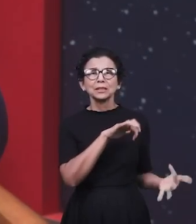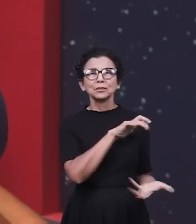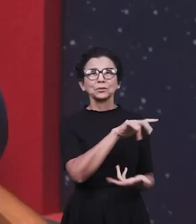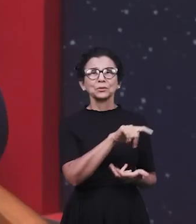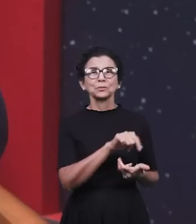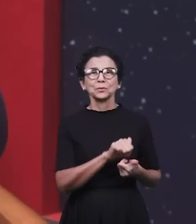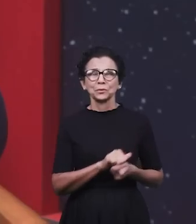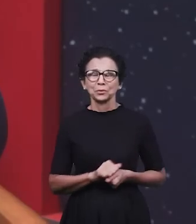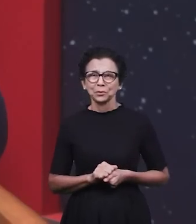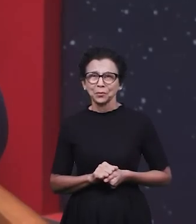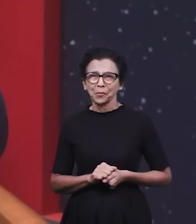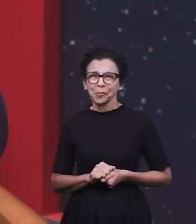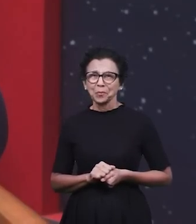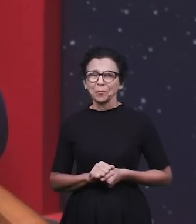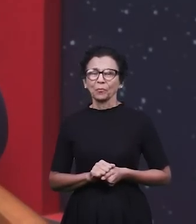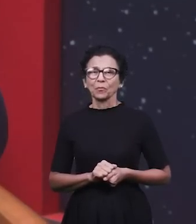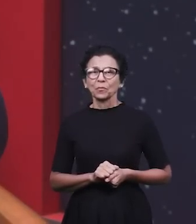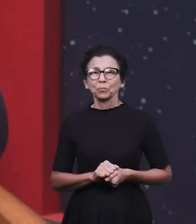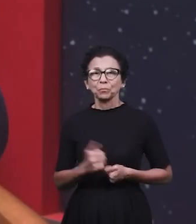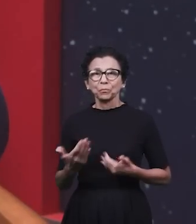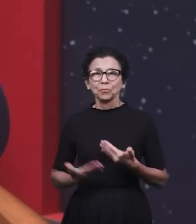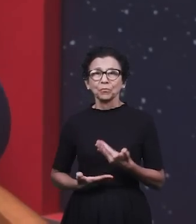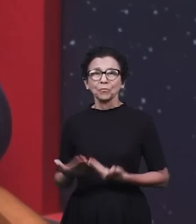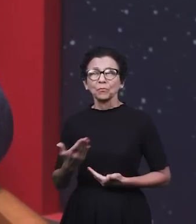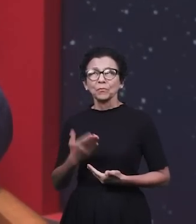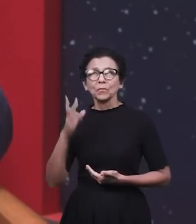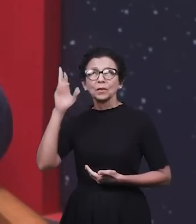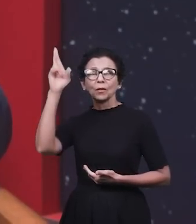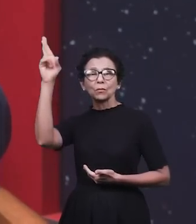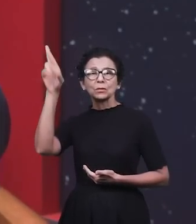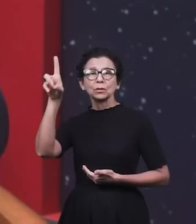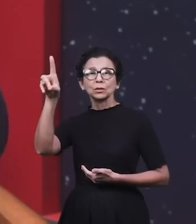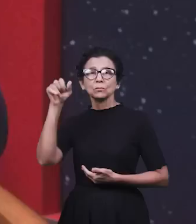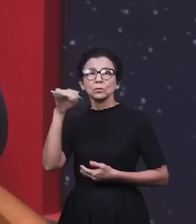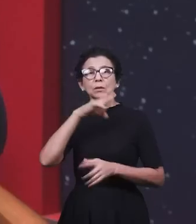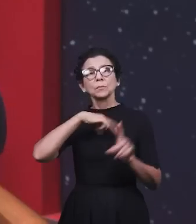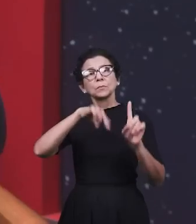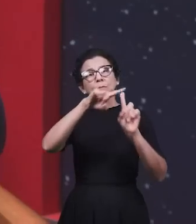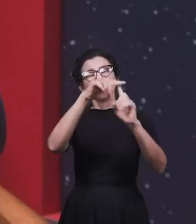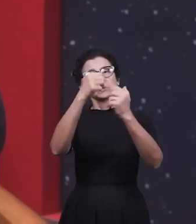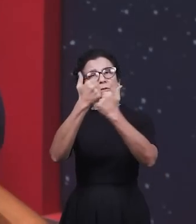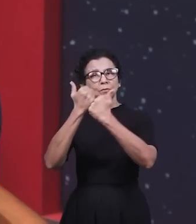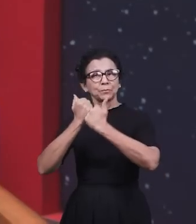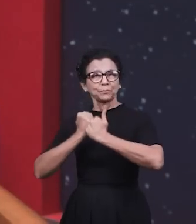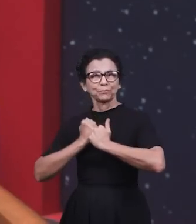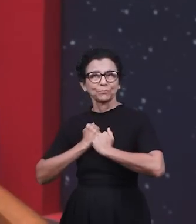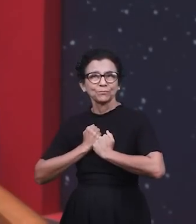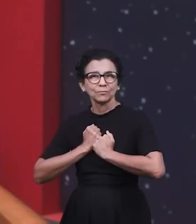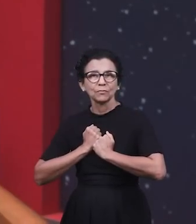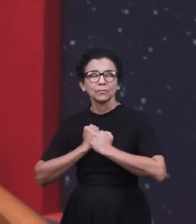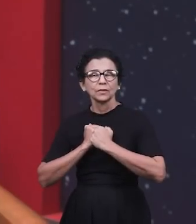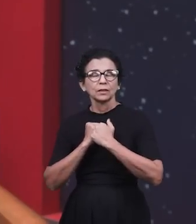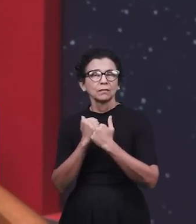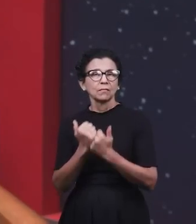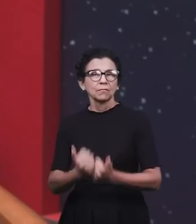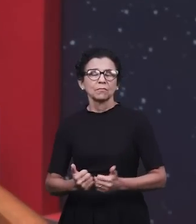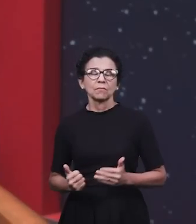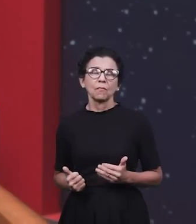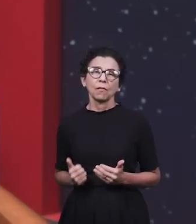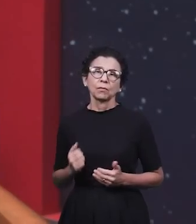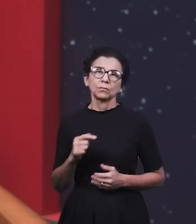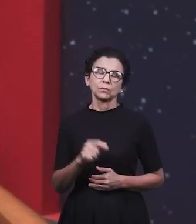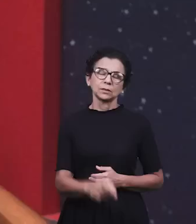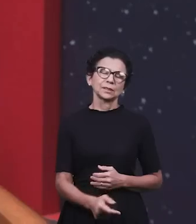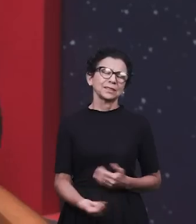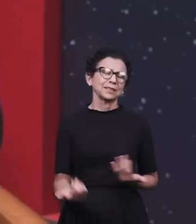nós. Então, significa você viver não mais sujeito aos erros pelos quais a